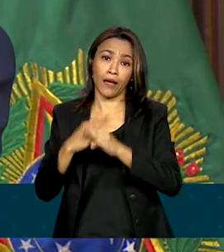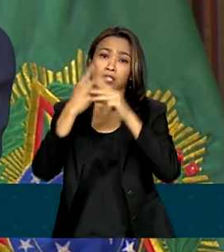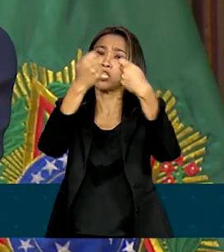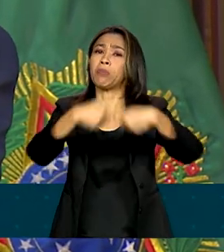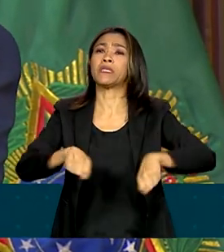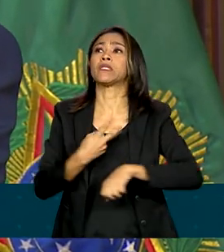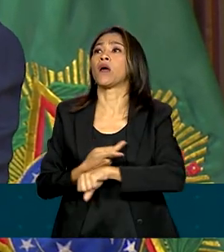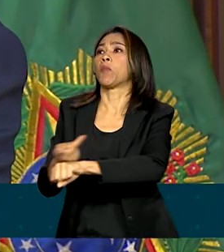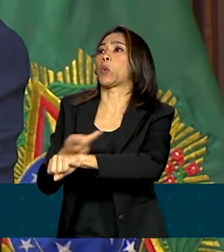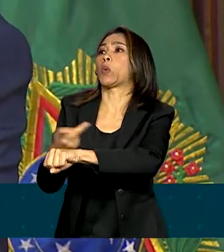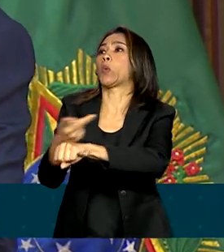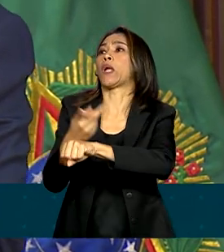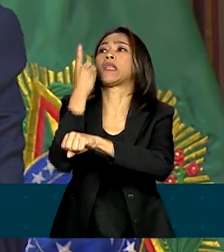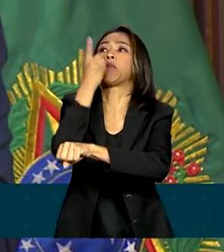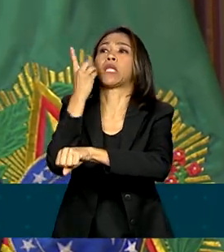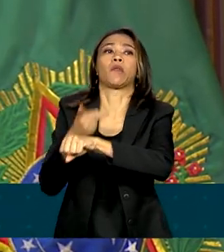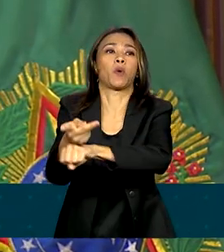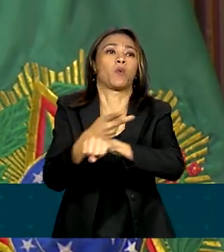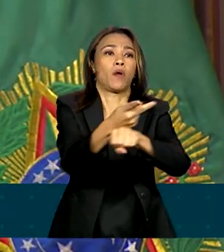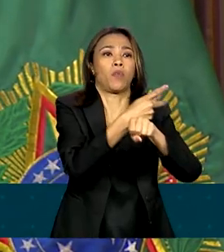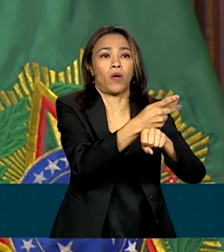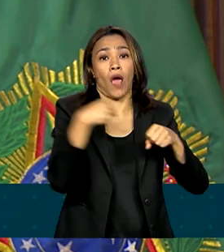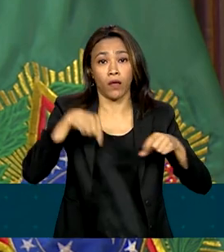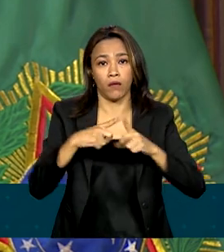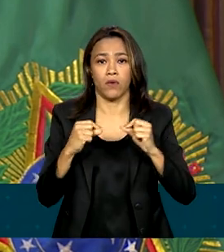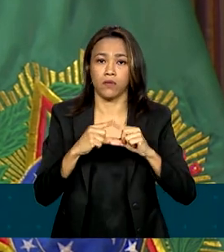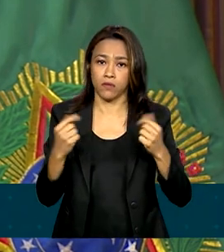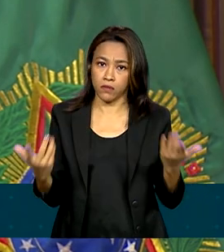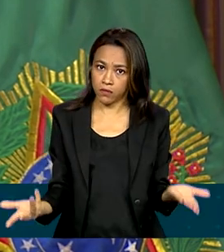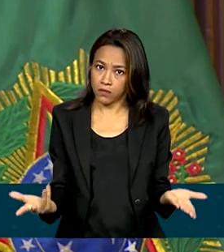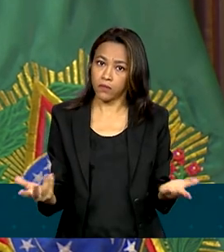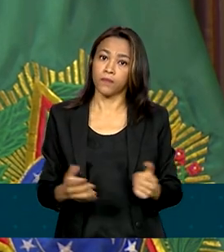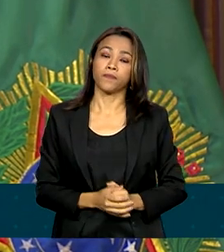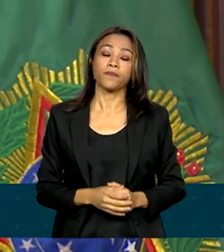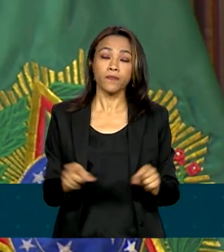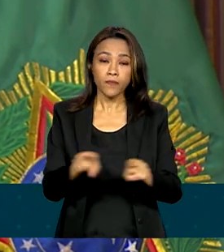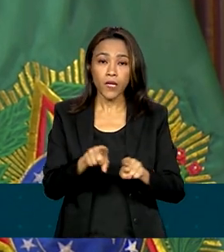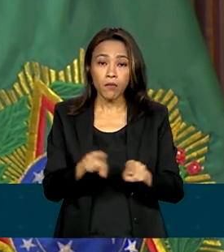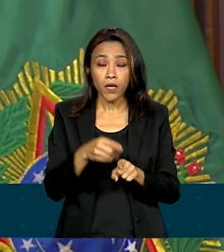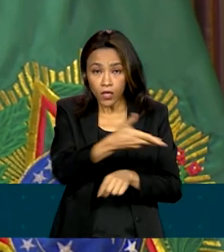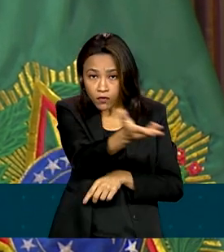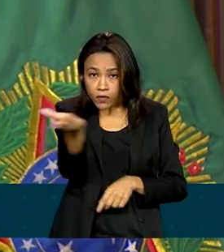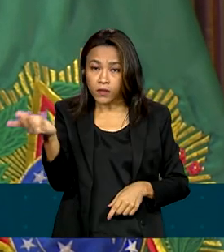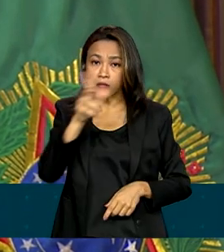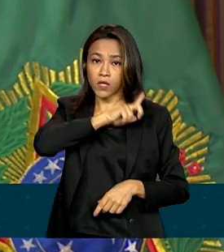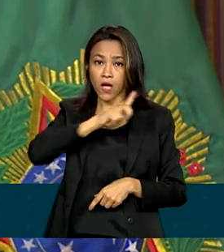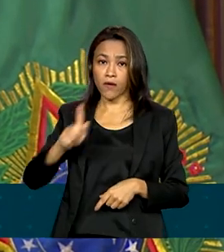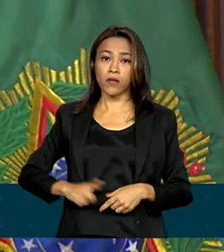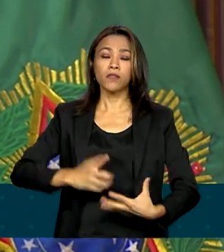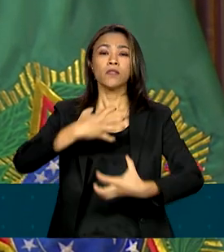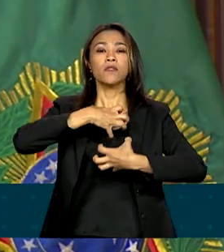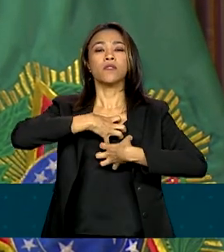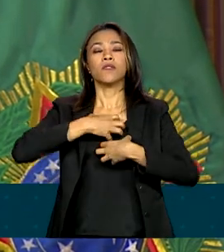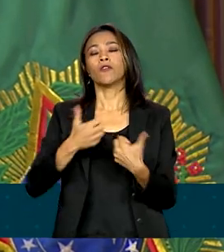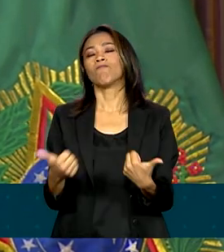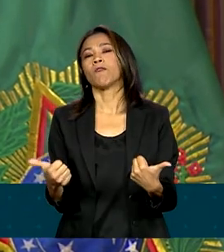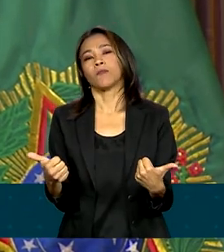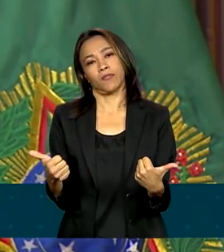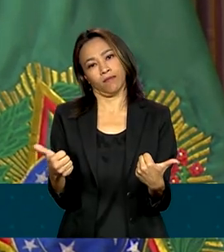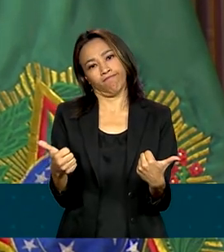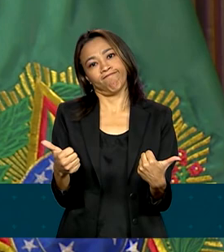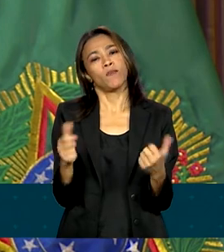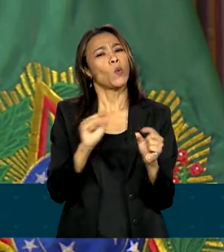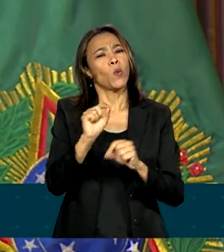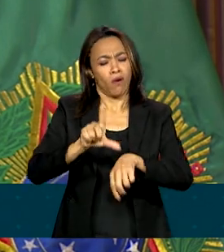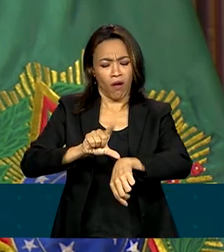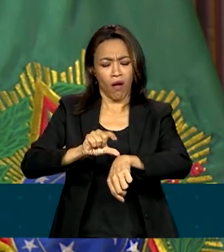atrás de deputado aqui em Brasília. E nós vamos também fazer com que os governadores se sintam totalmente à vontade para